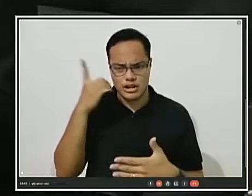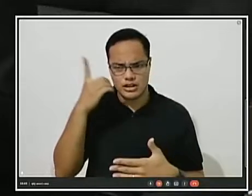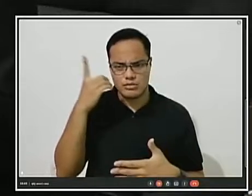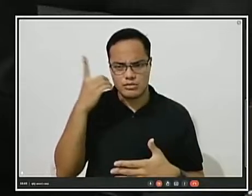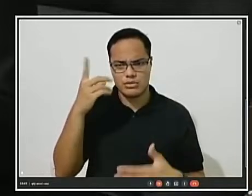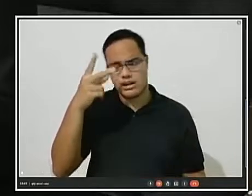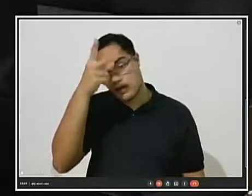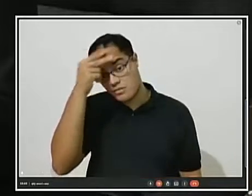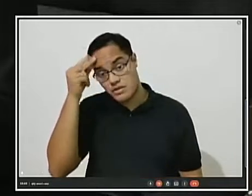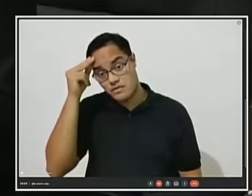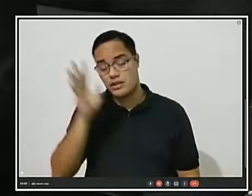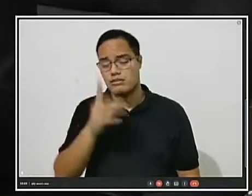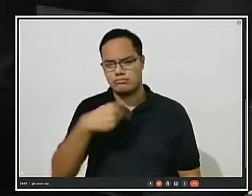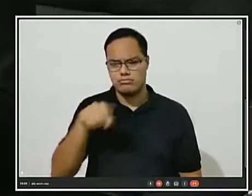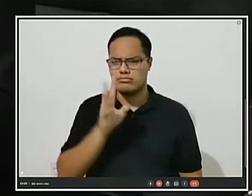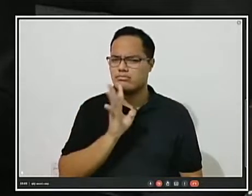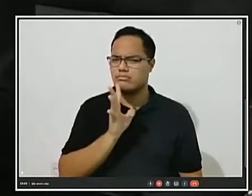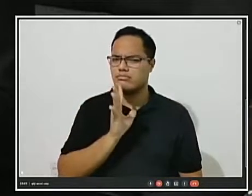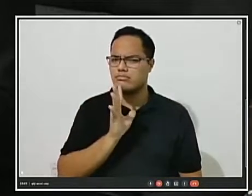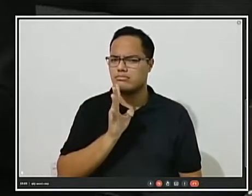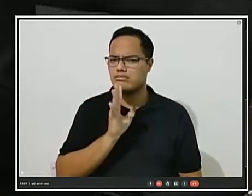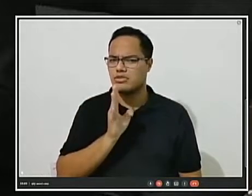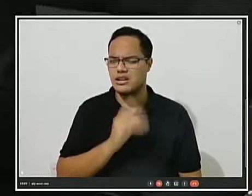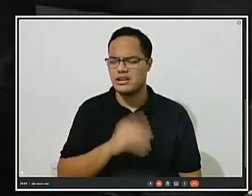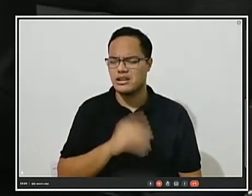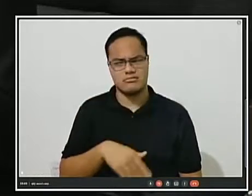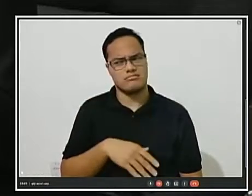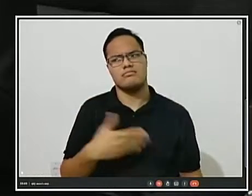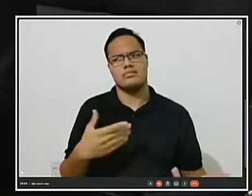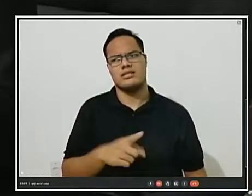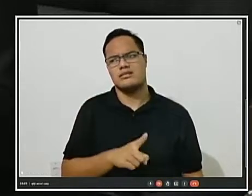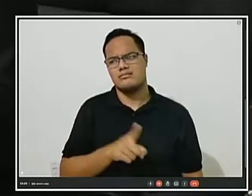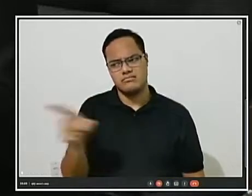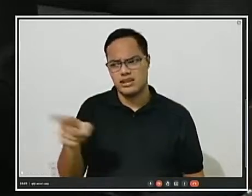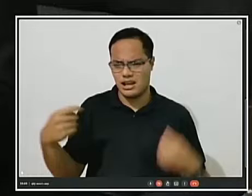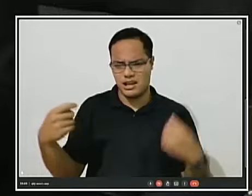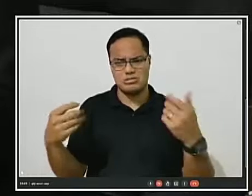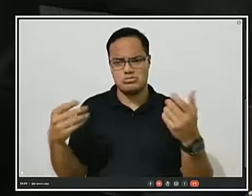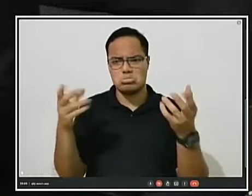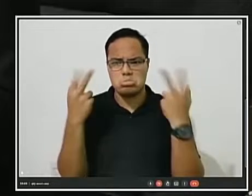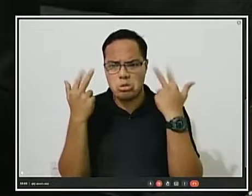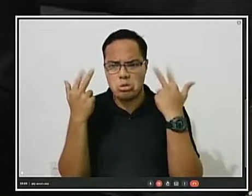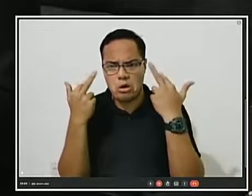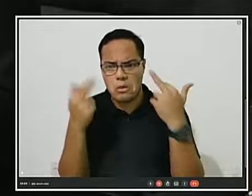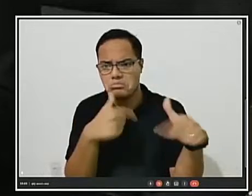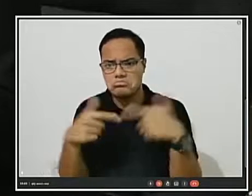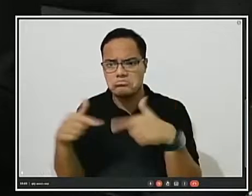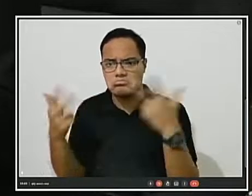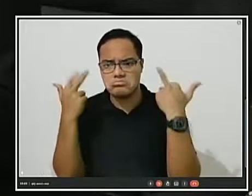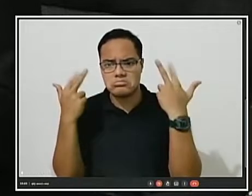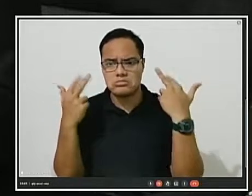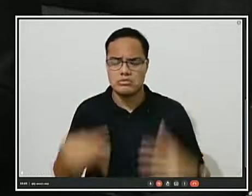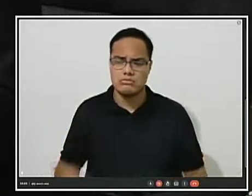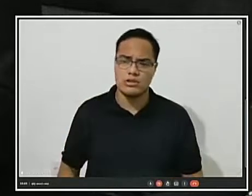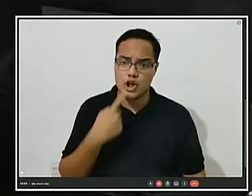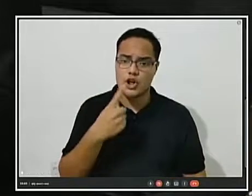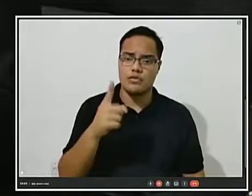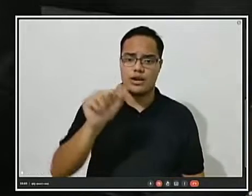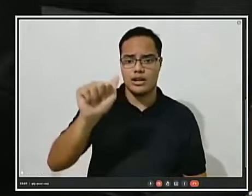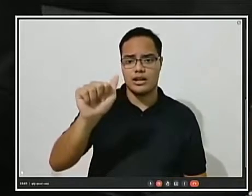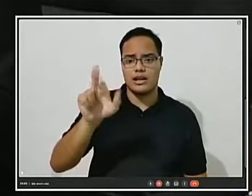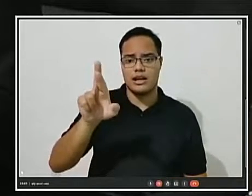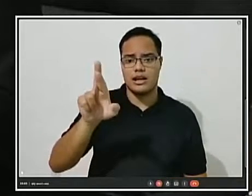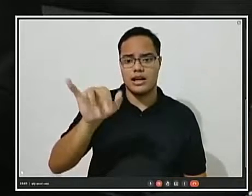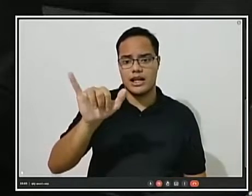sair do PT que a gente conhece não fez mais do que obrigação de fazer o que foi colocado ali então cito nomes aqui como Arilson